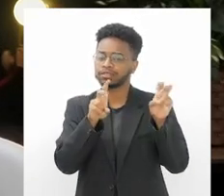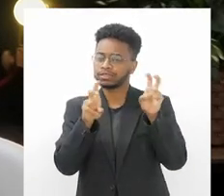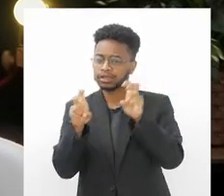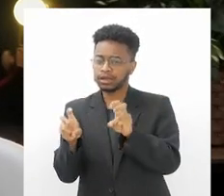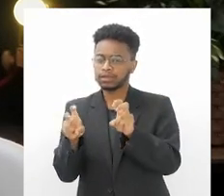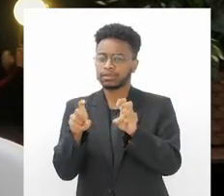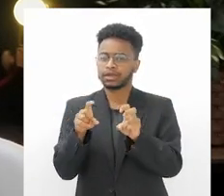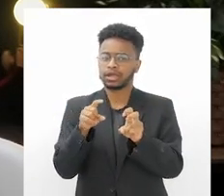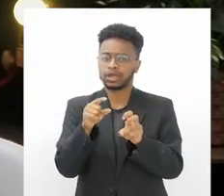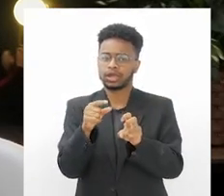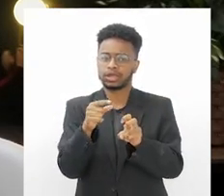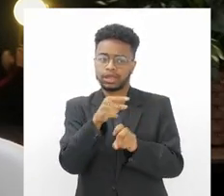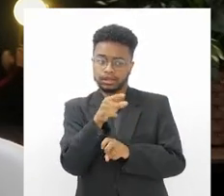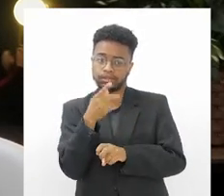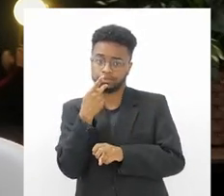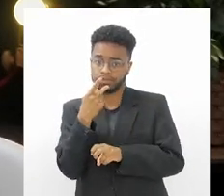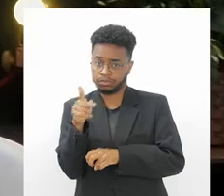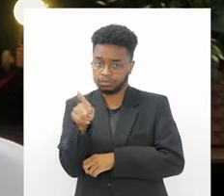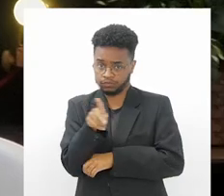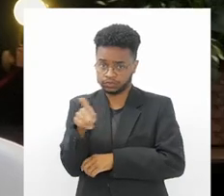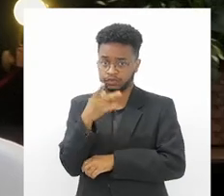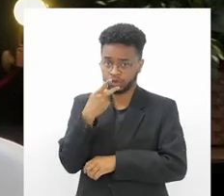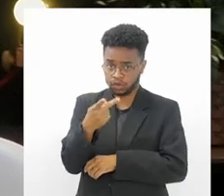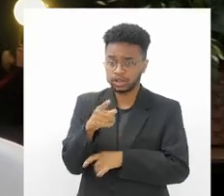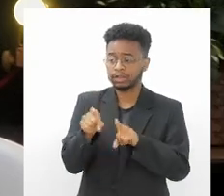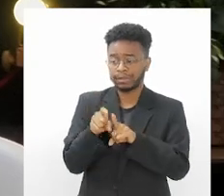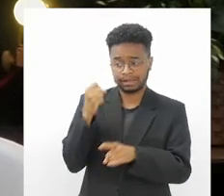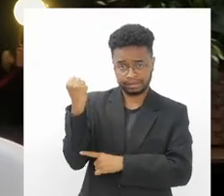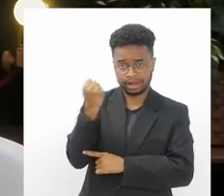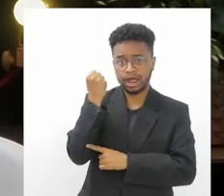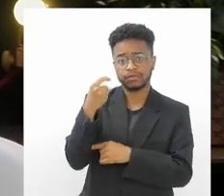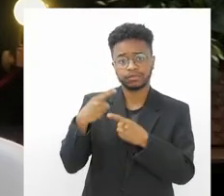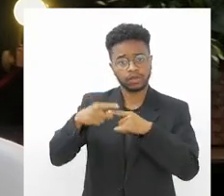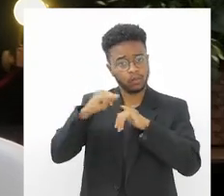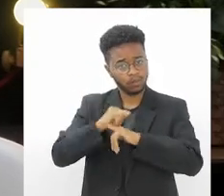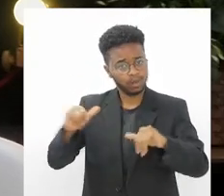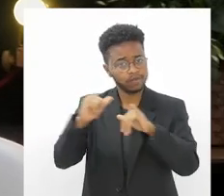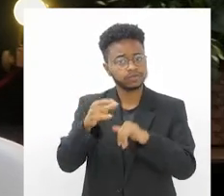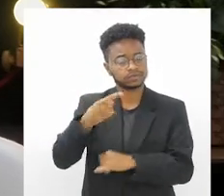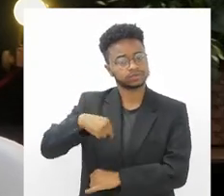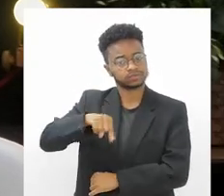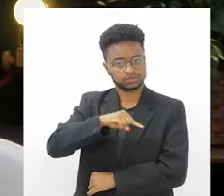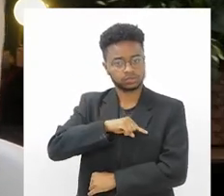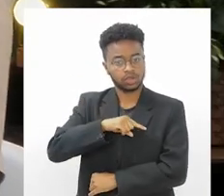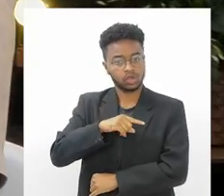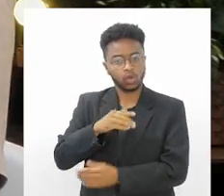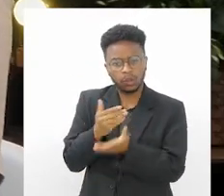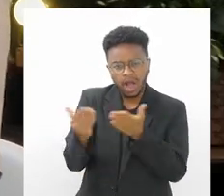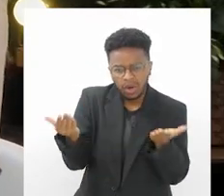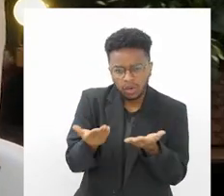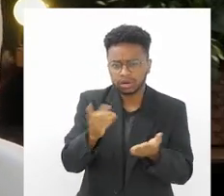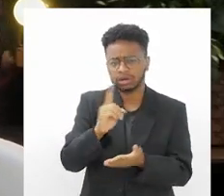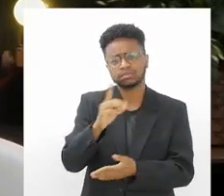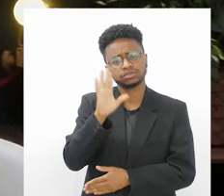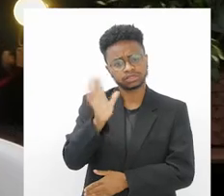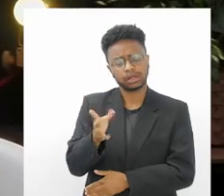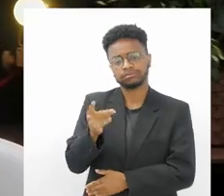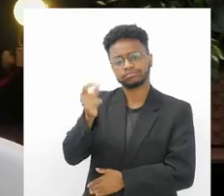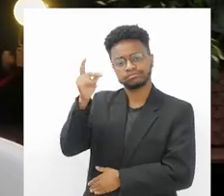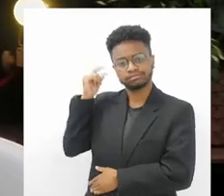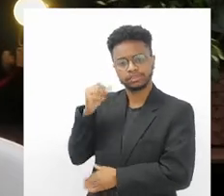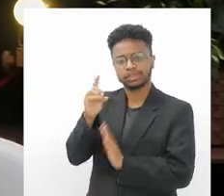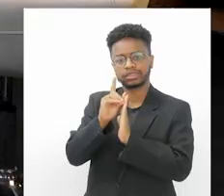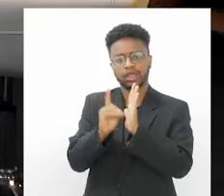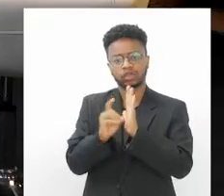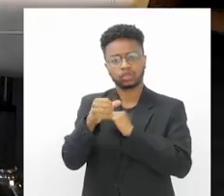a atenção, professor Alessandro, também é muito grave. É um alerta para todos nós que não vem de agora, vem lá de trás, da década